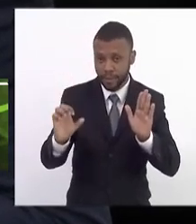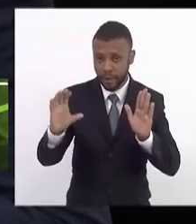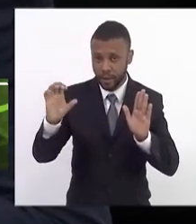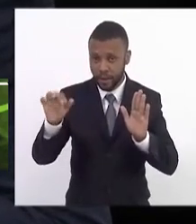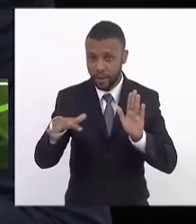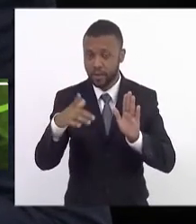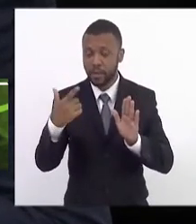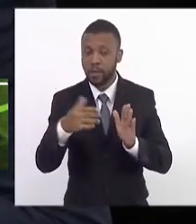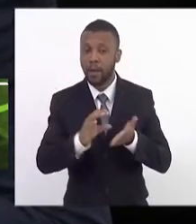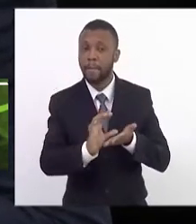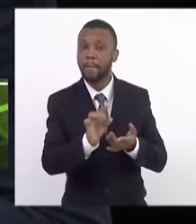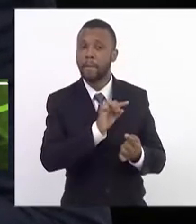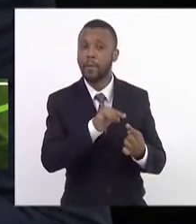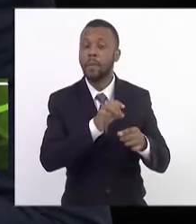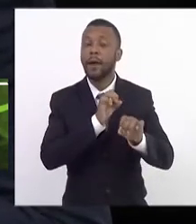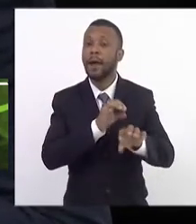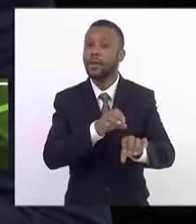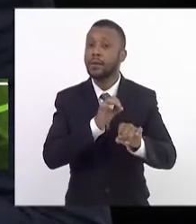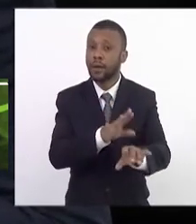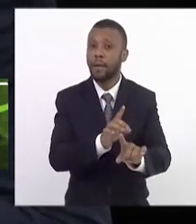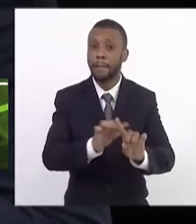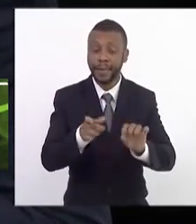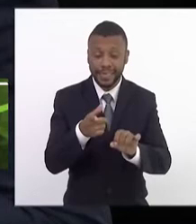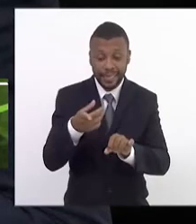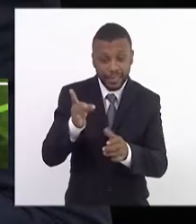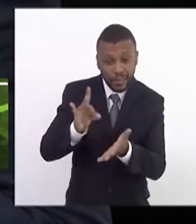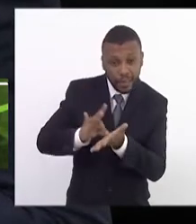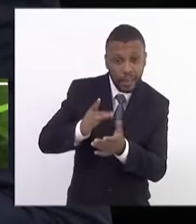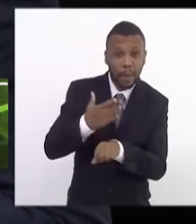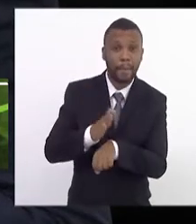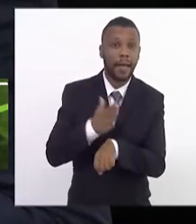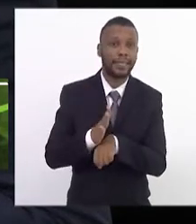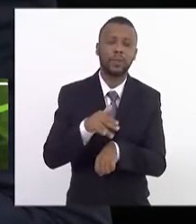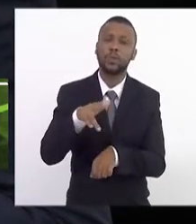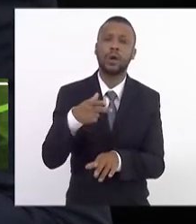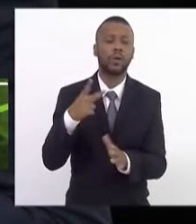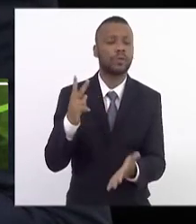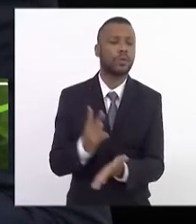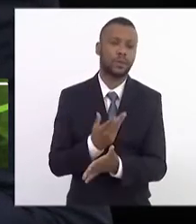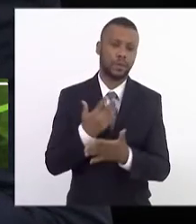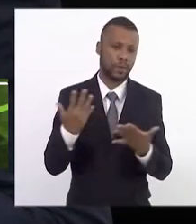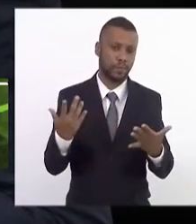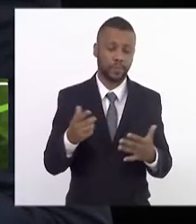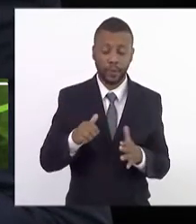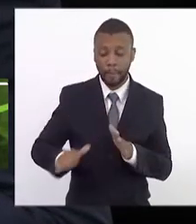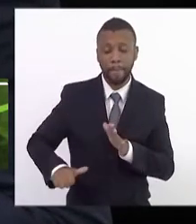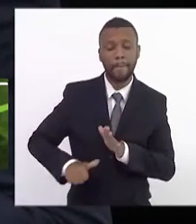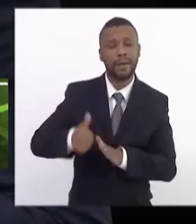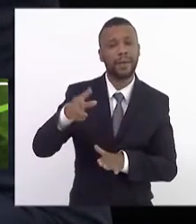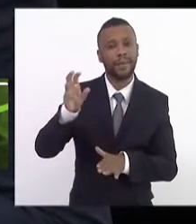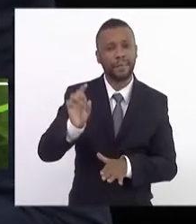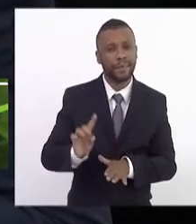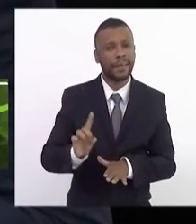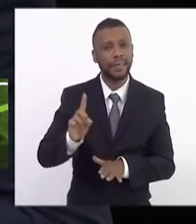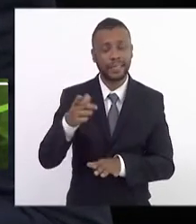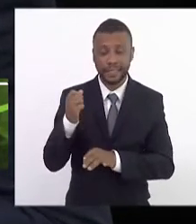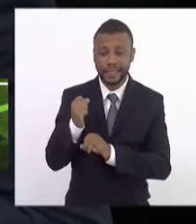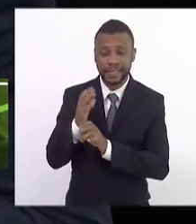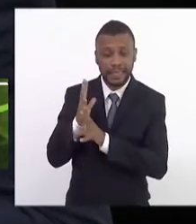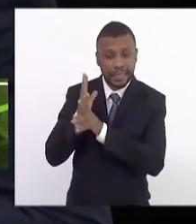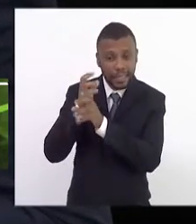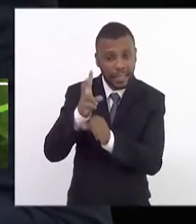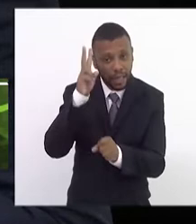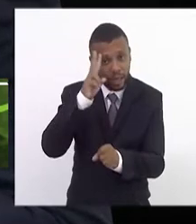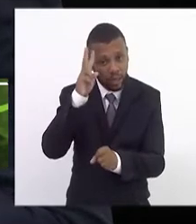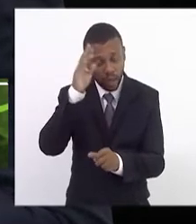para a educação ambiental, e isso nunca aconteceu. Então, pela primeira vez na história do Estado do Rio de Janeiro, nós cumprimos uma lei dessa